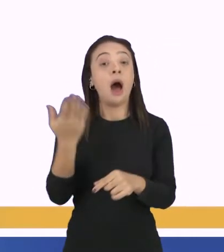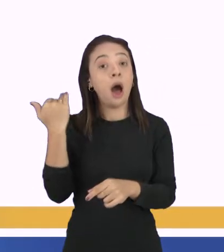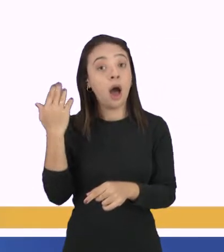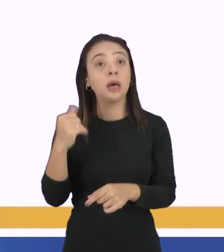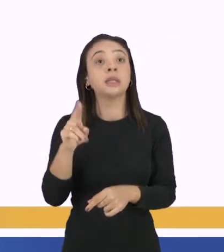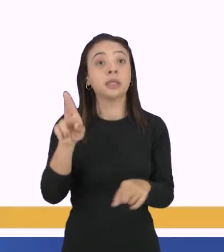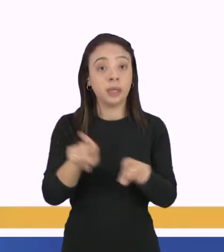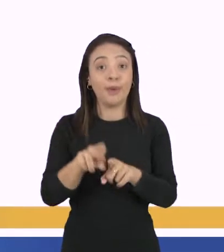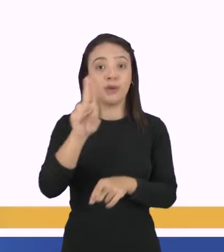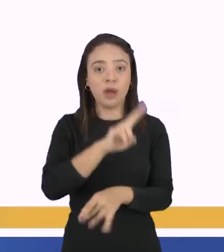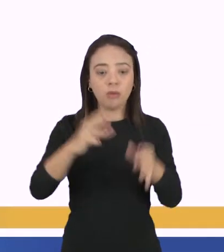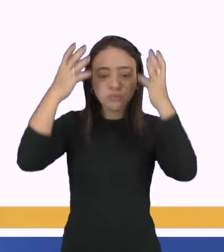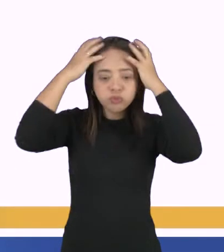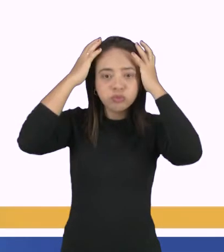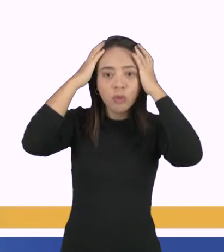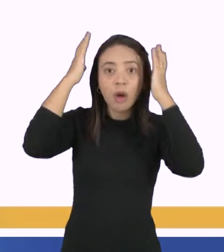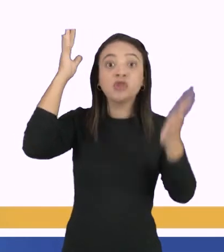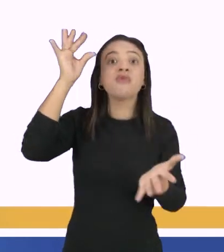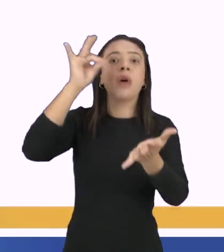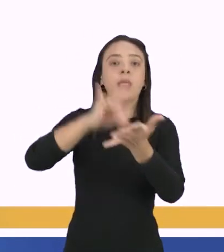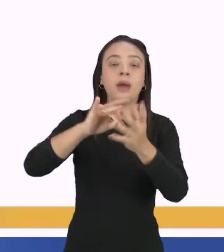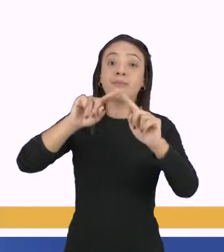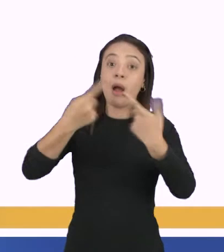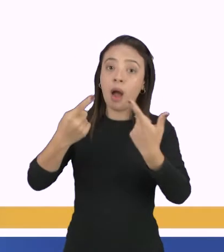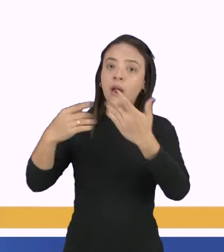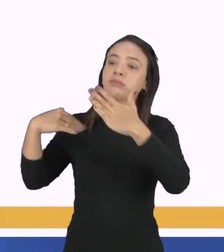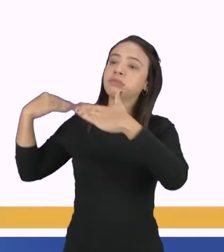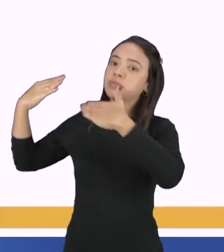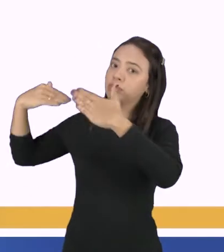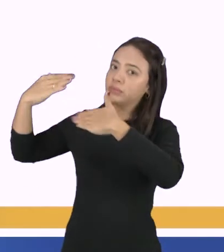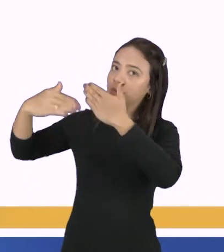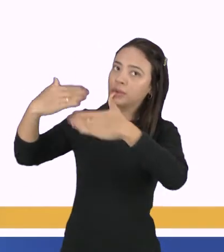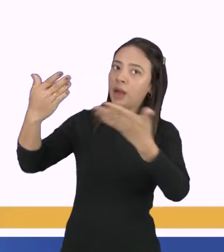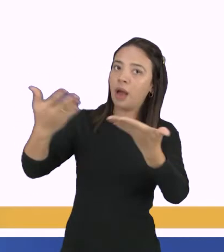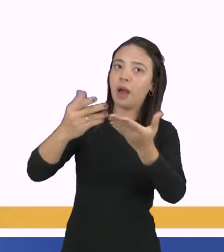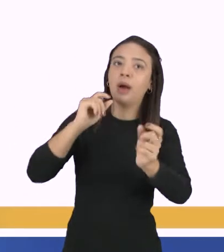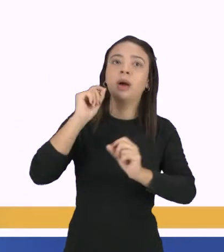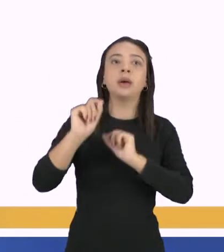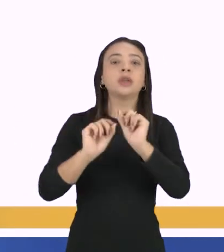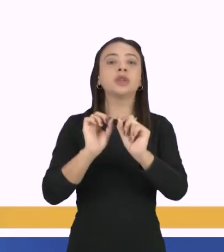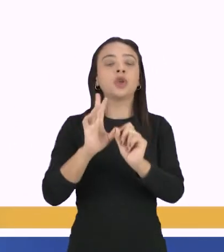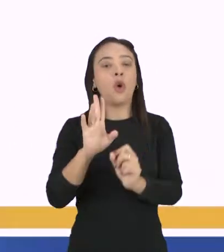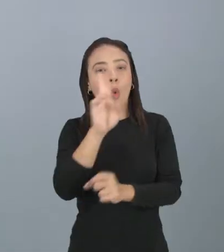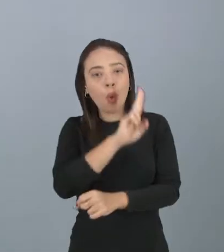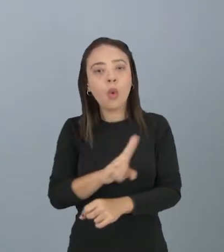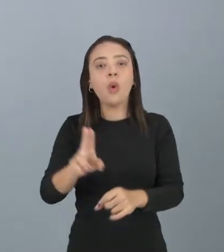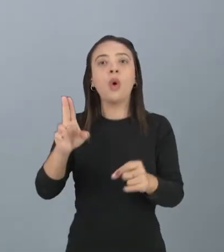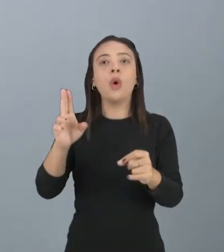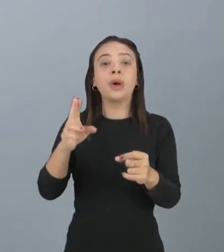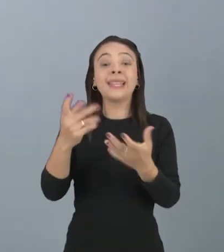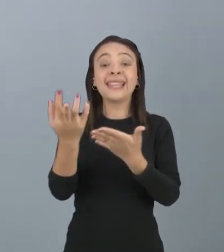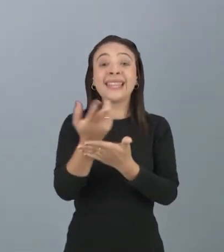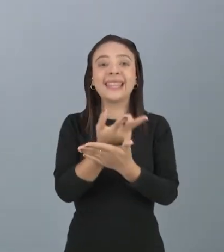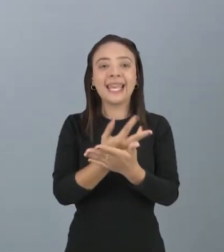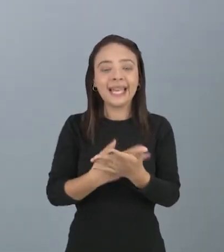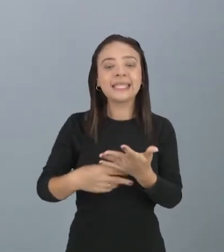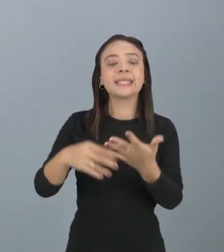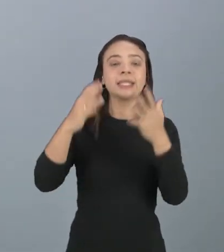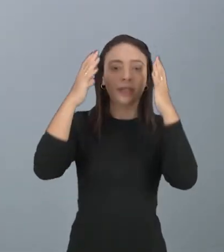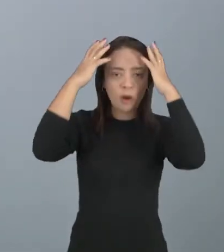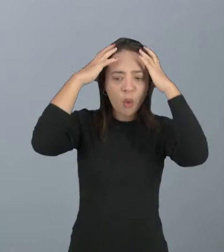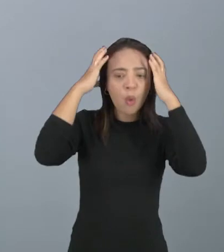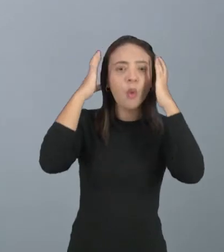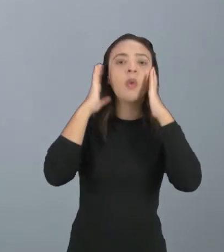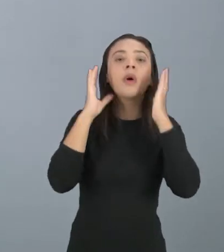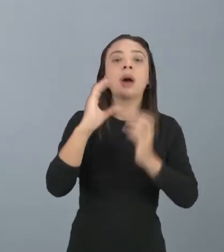para as celebrações, mas ao longo dos séculos, claro, eles foram adaptando para imagens simbólicas de caveira. E elas aparecem nas mais